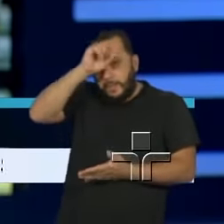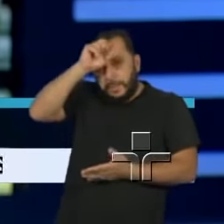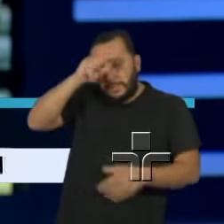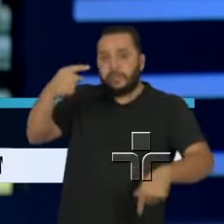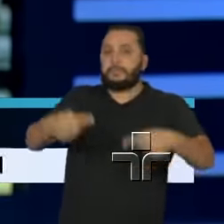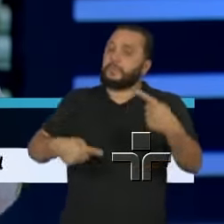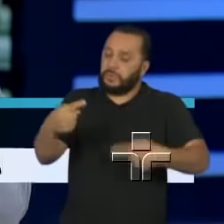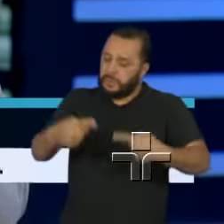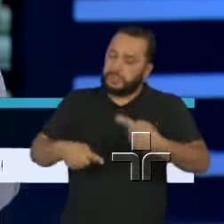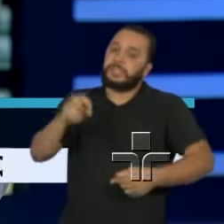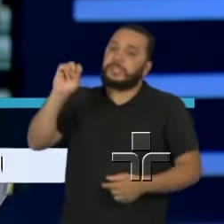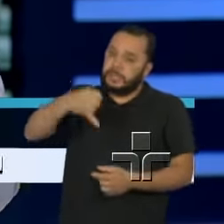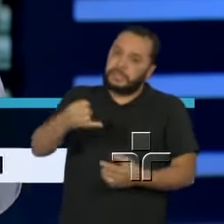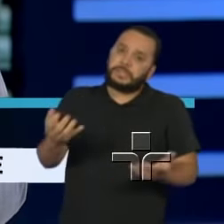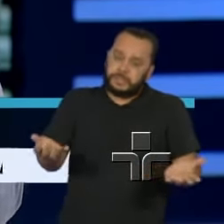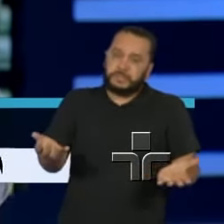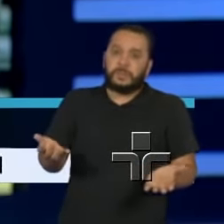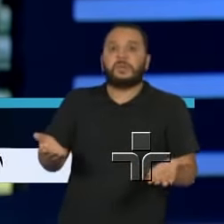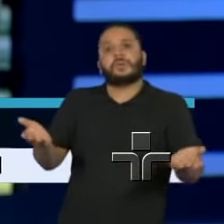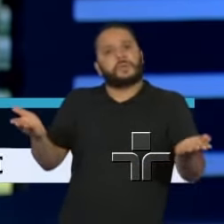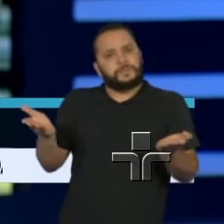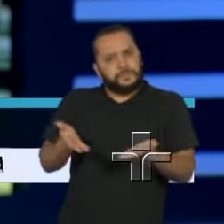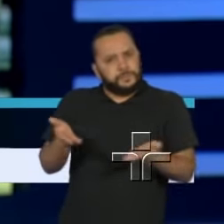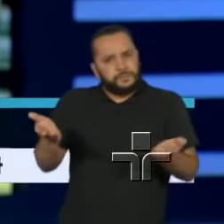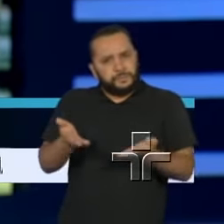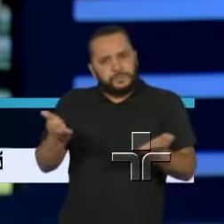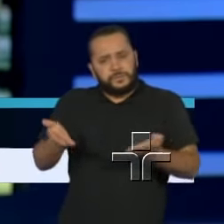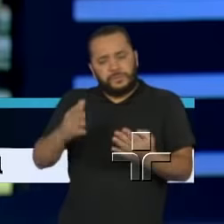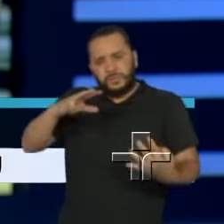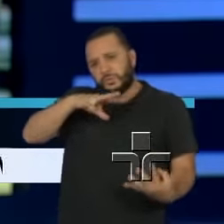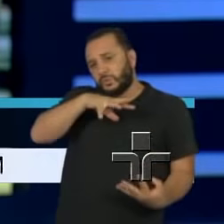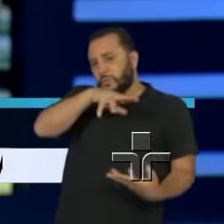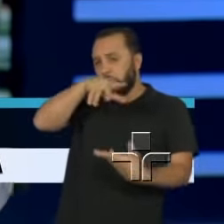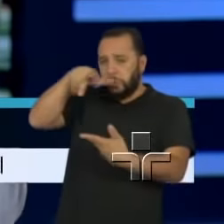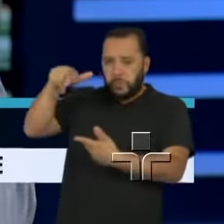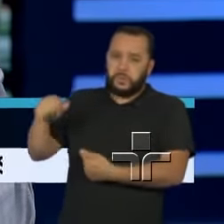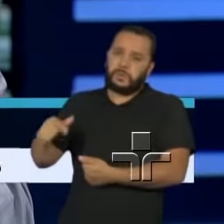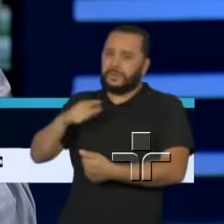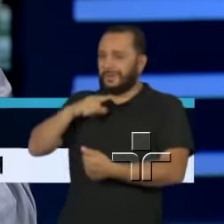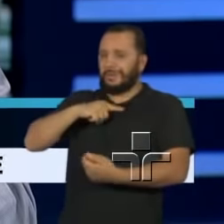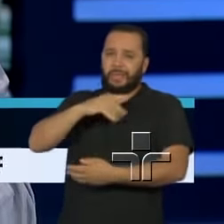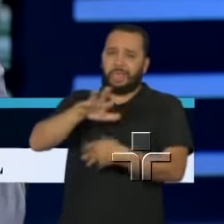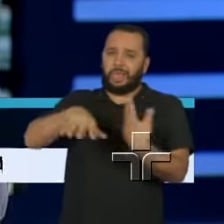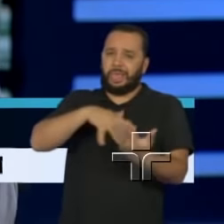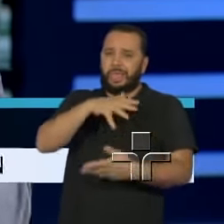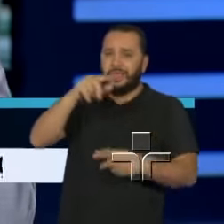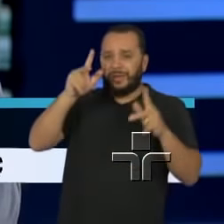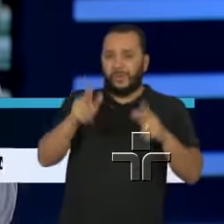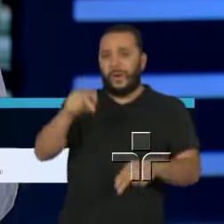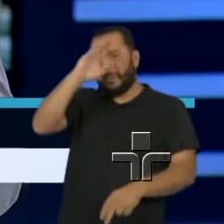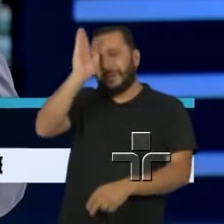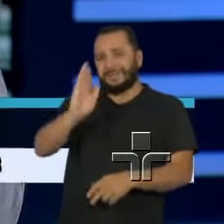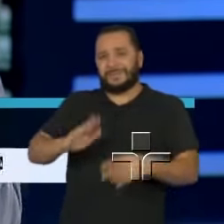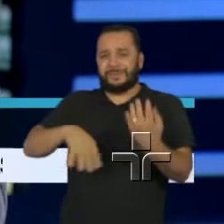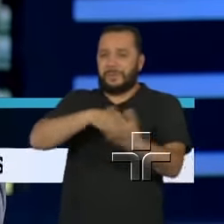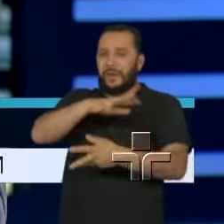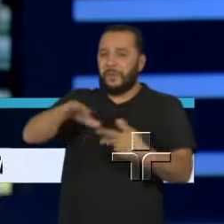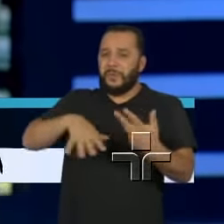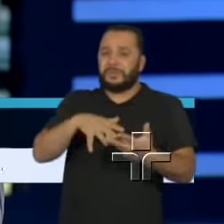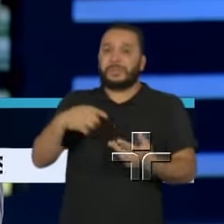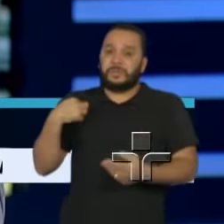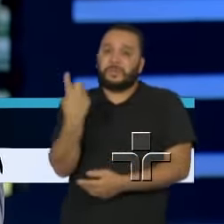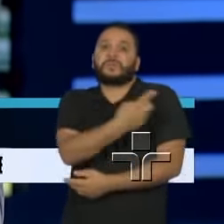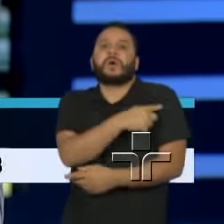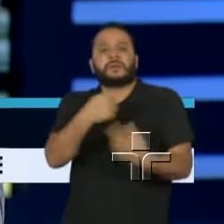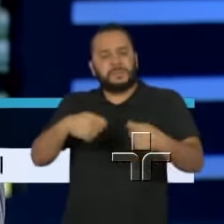Numa situação anormal como essa, que vive especialmente o mundo, mas precisamente o nosso país, você precisa minimamente